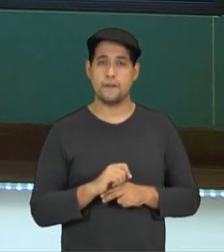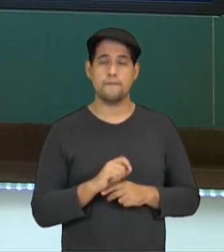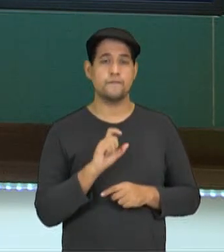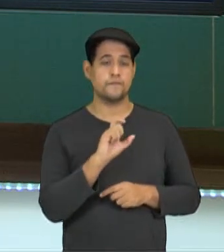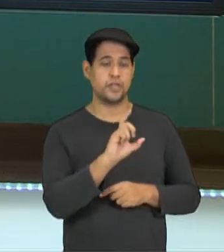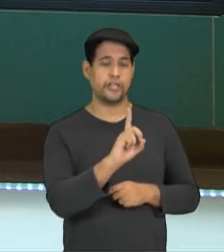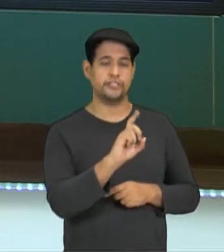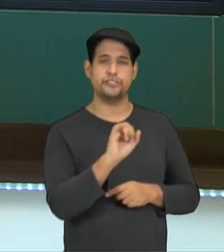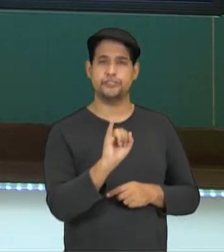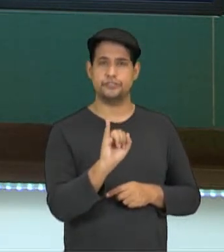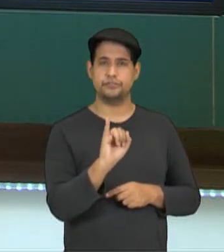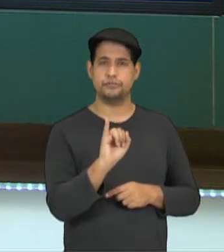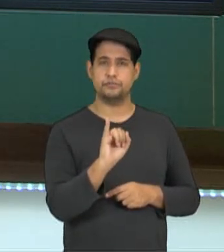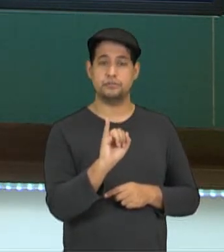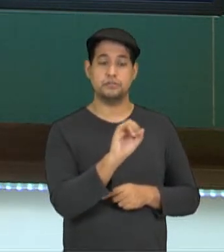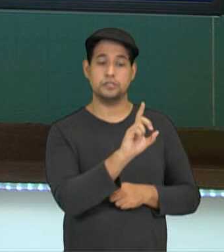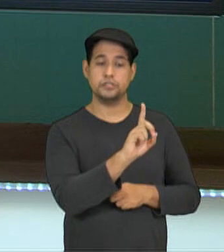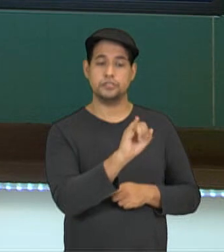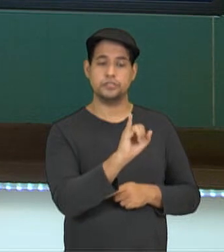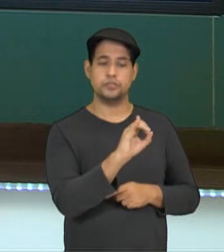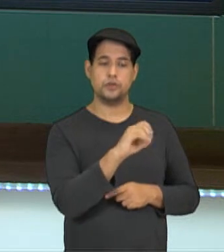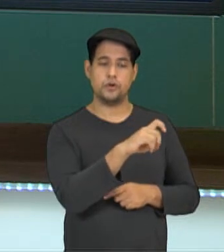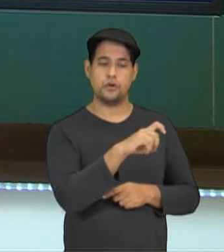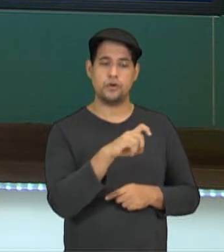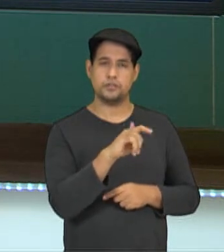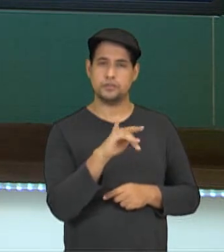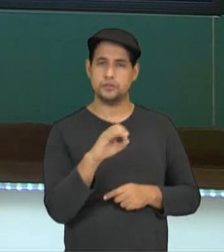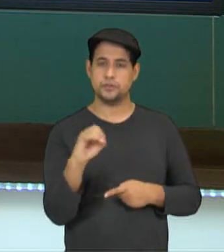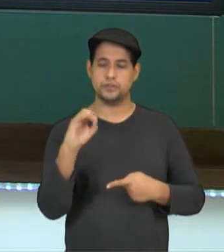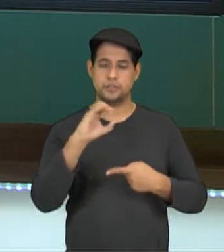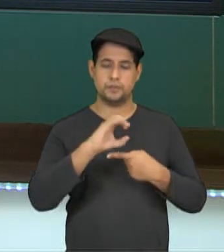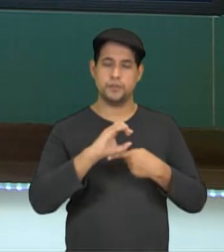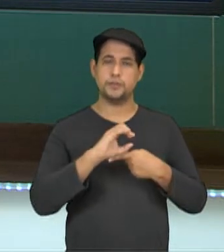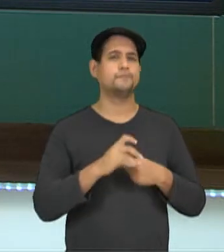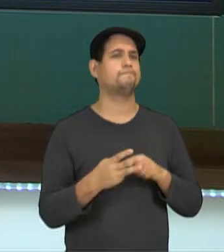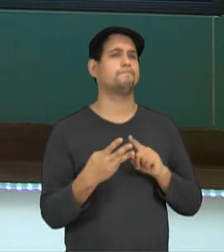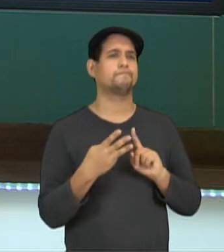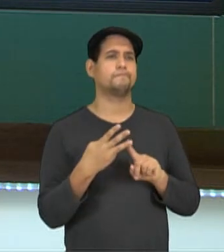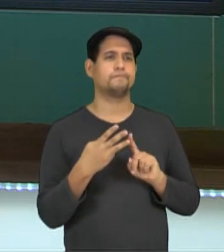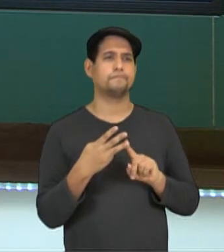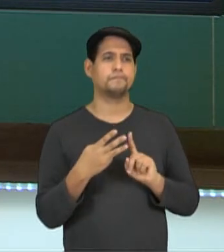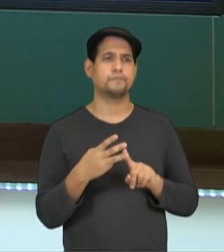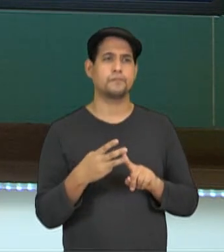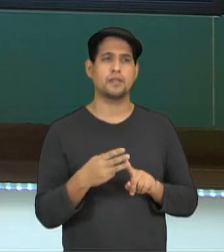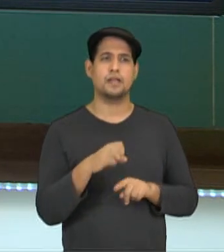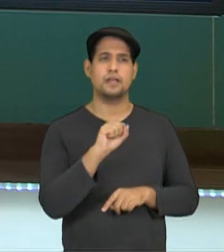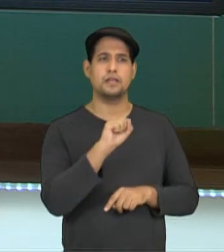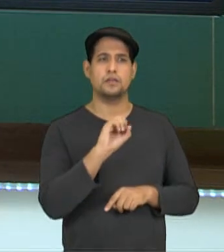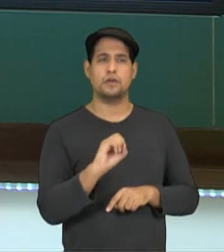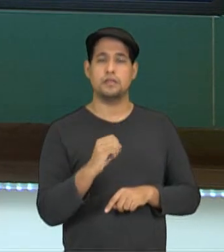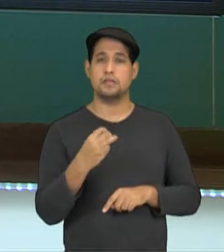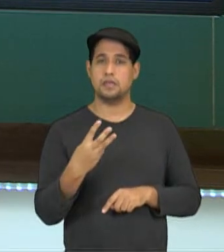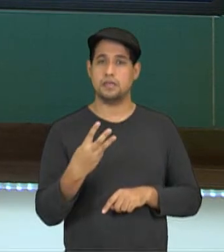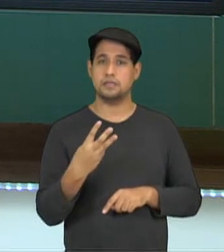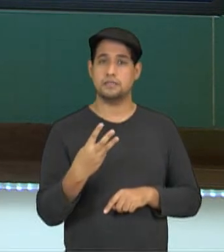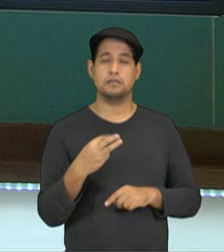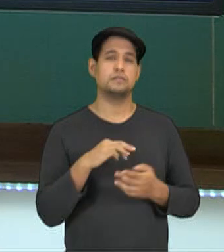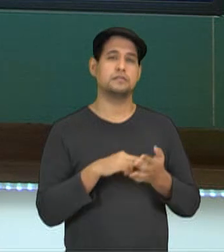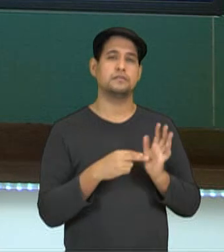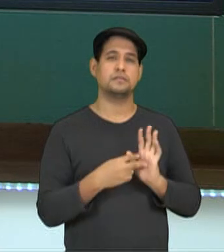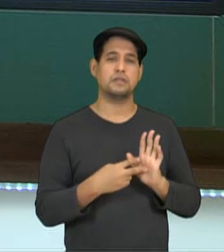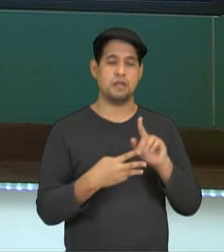prefixo di, por isso ele fica dióxido de carbono. O terceiro exemplo, SO3, são